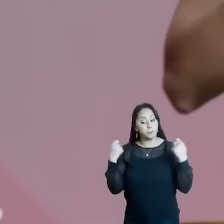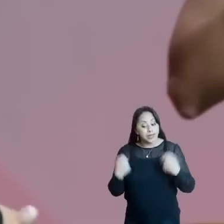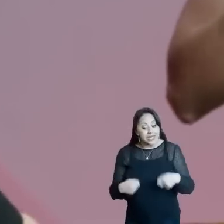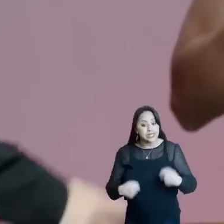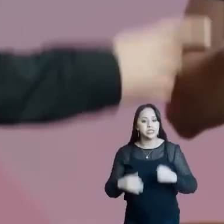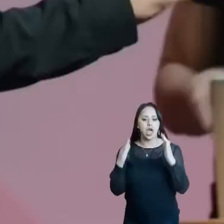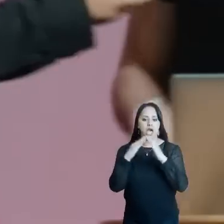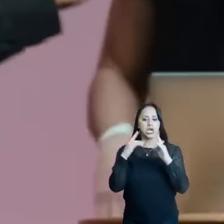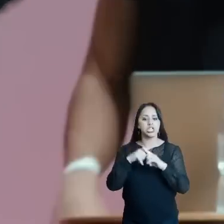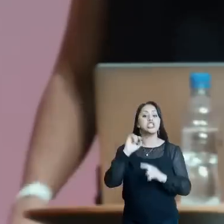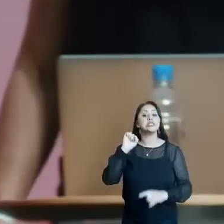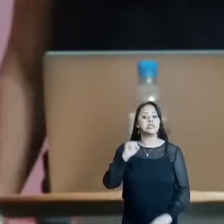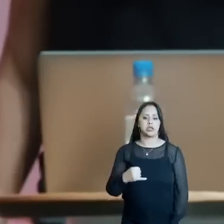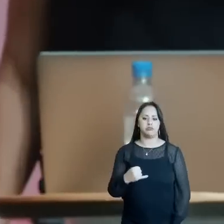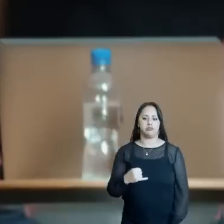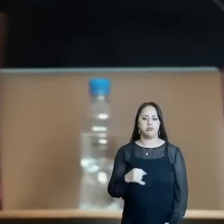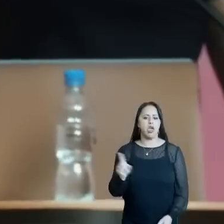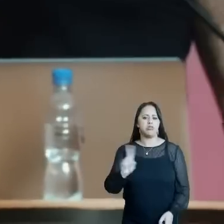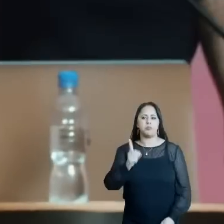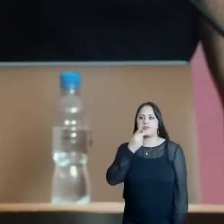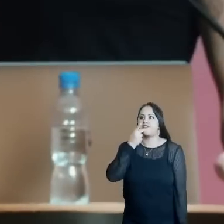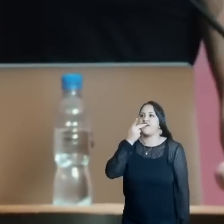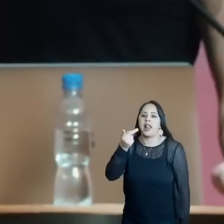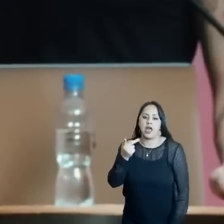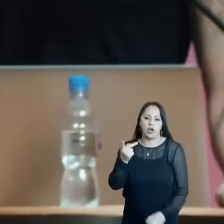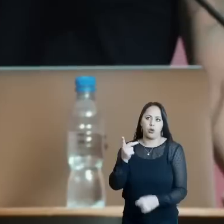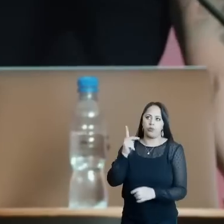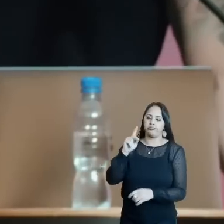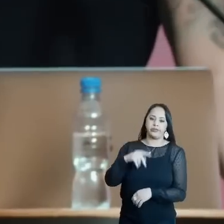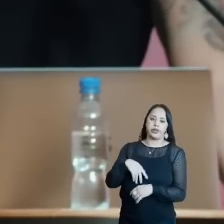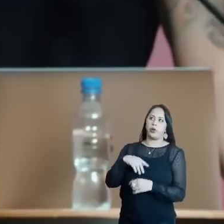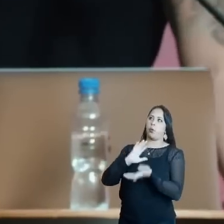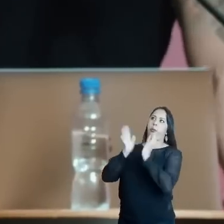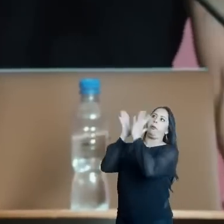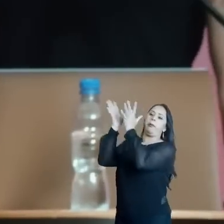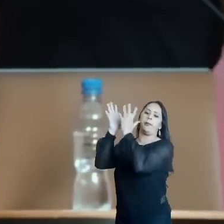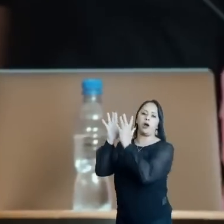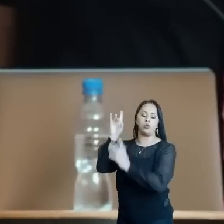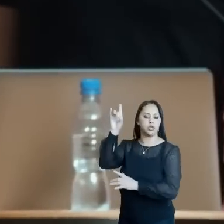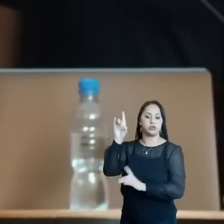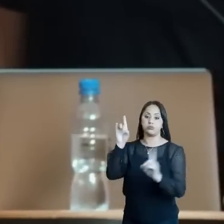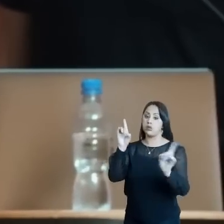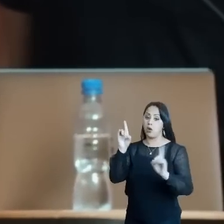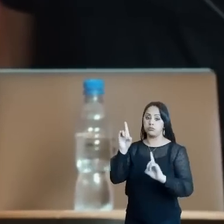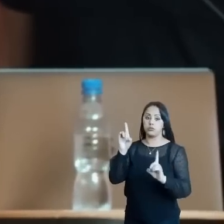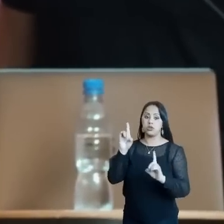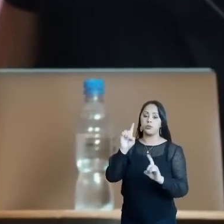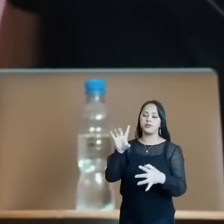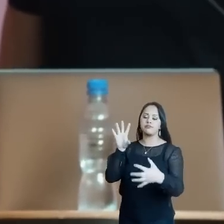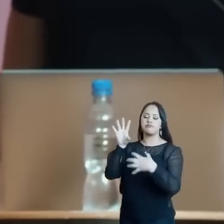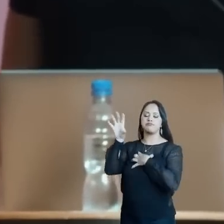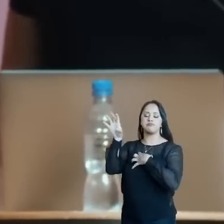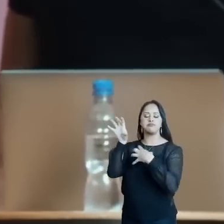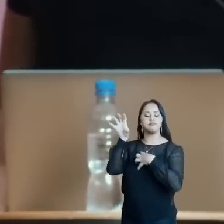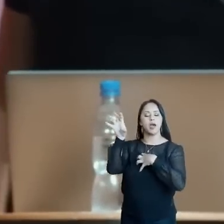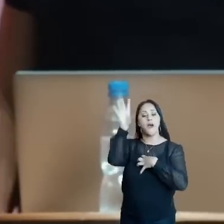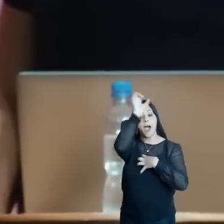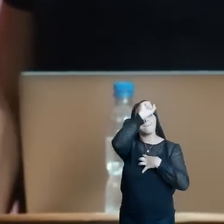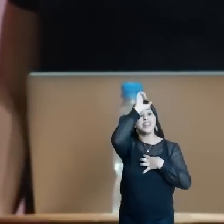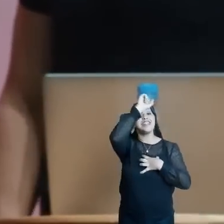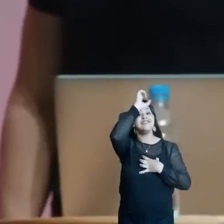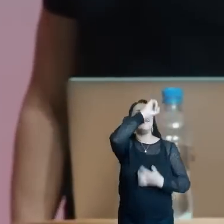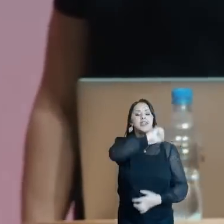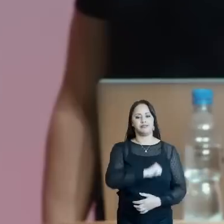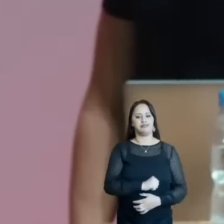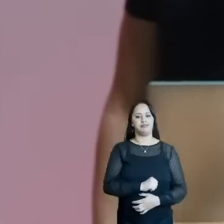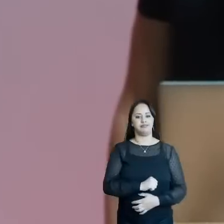igreja, sim. Não para você falar com Deus. Não para você falar com Deus. Você vai para você ouvir Deus, você vai para você aprender